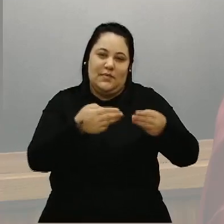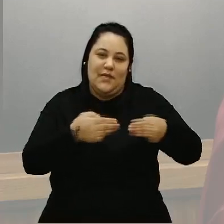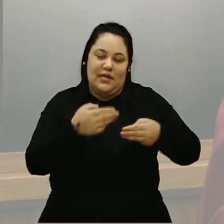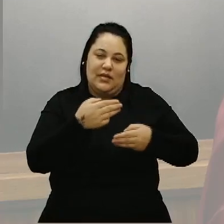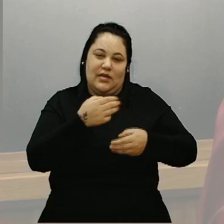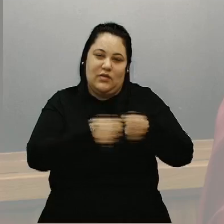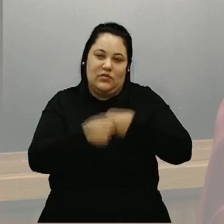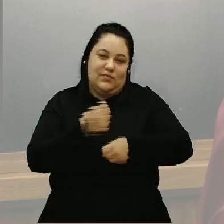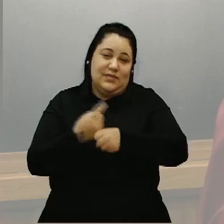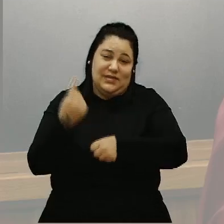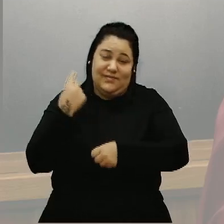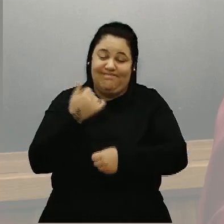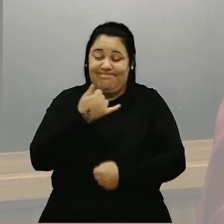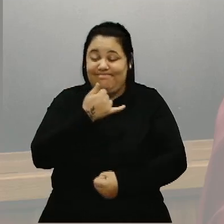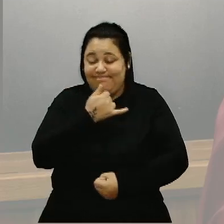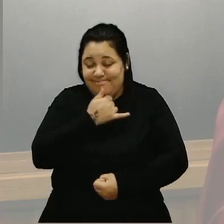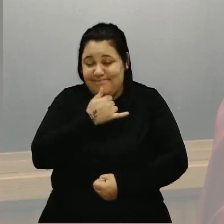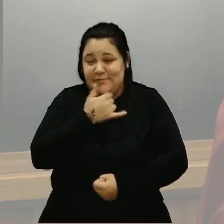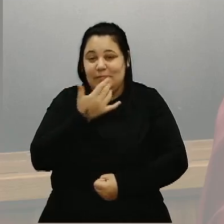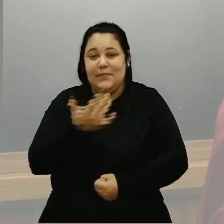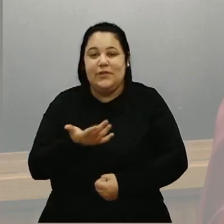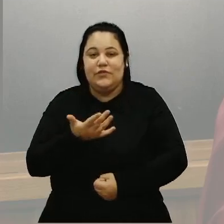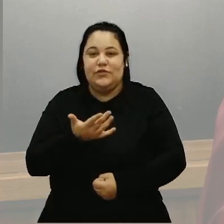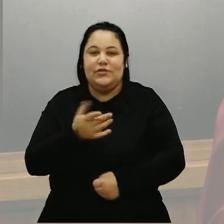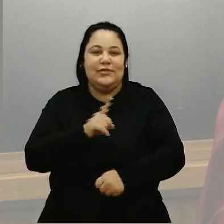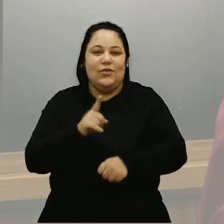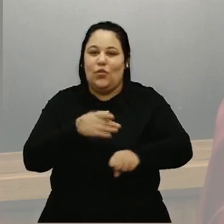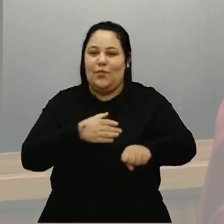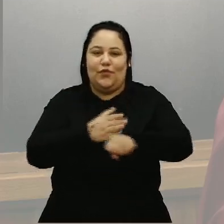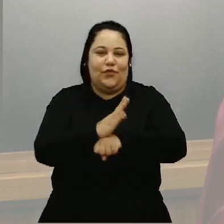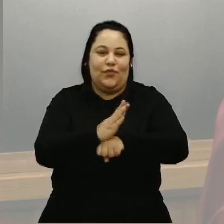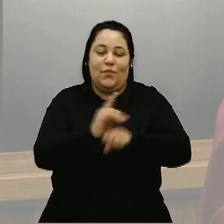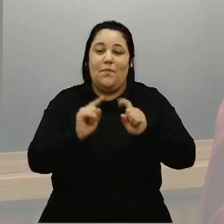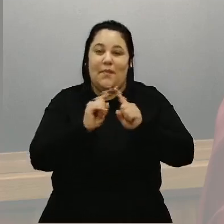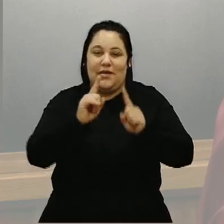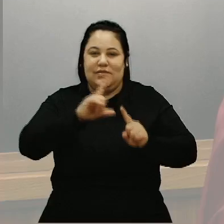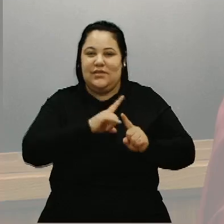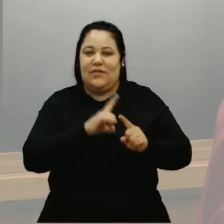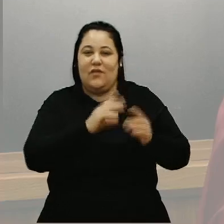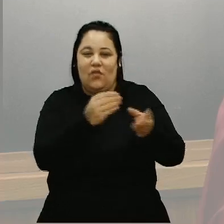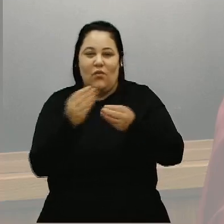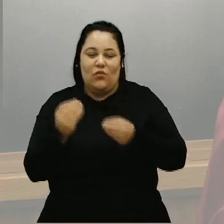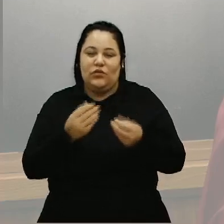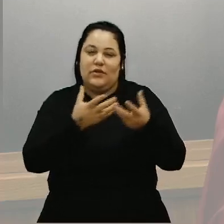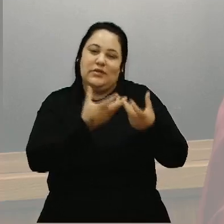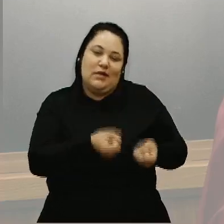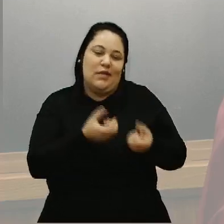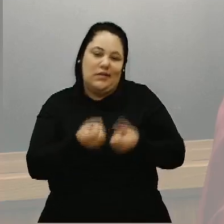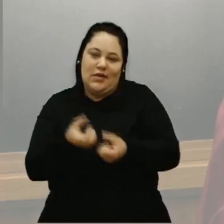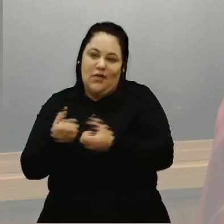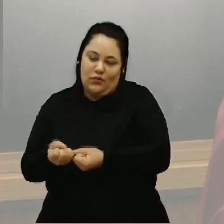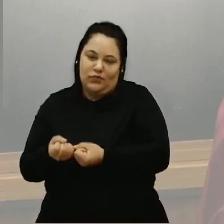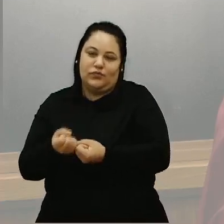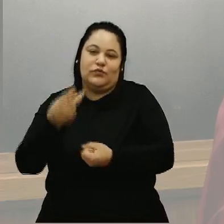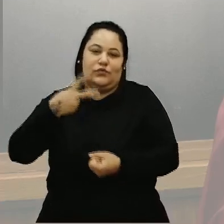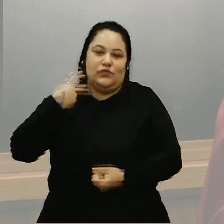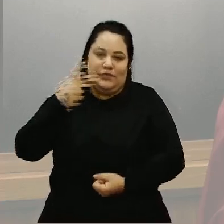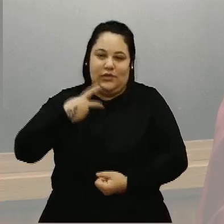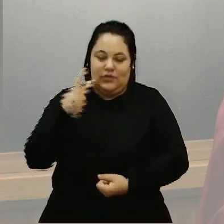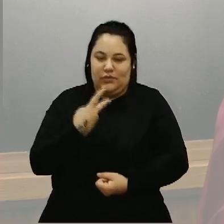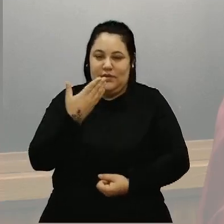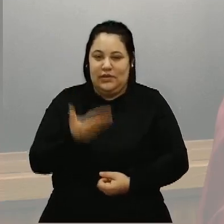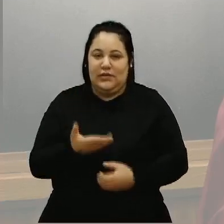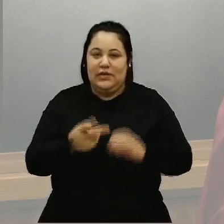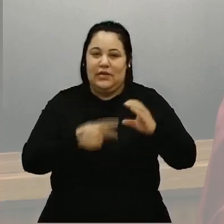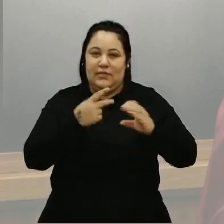que, infelizmente, não passou, mas teve bastante adesão dos vereadores, das vereadoras dessa casa. Acho